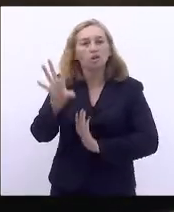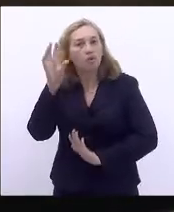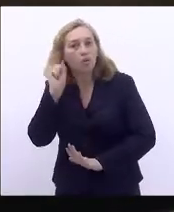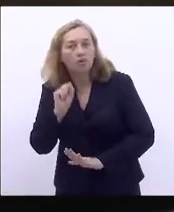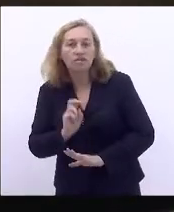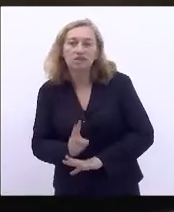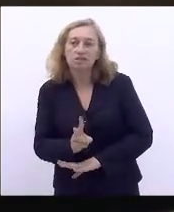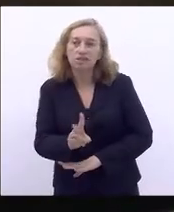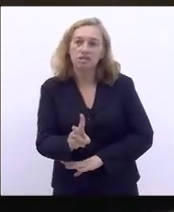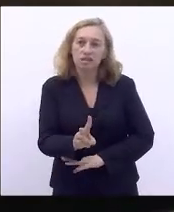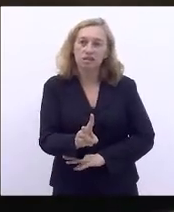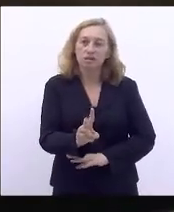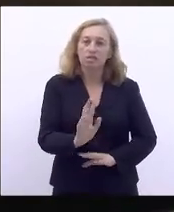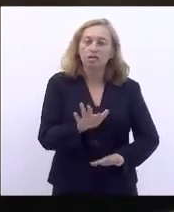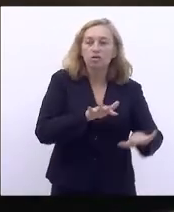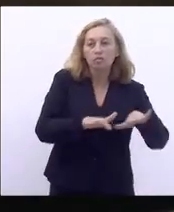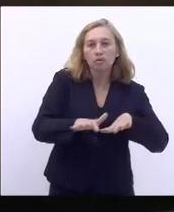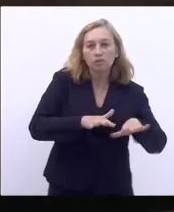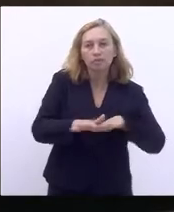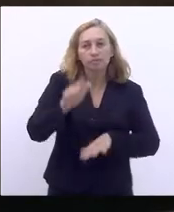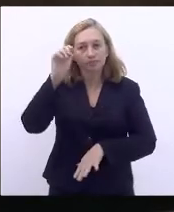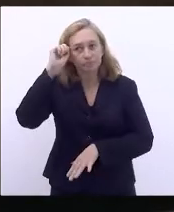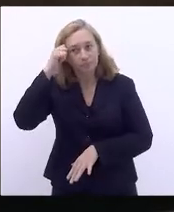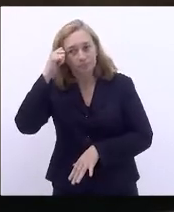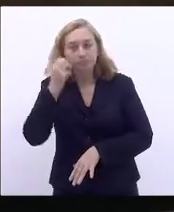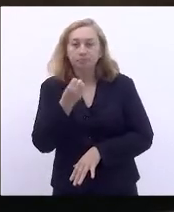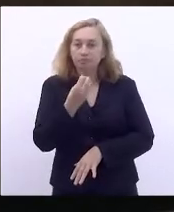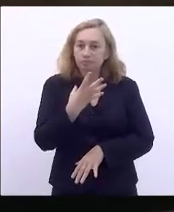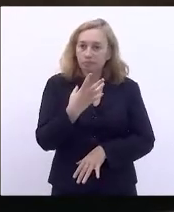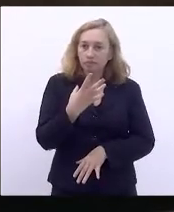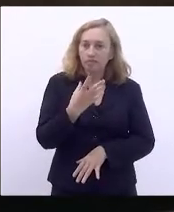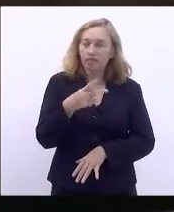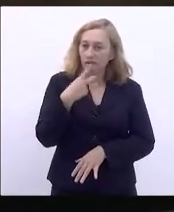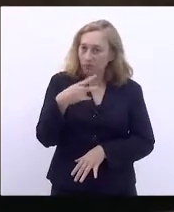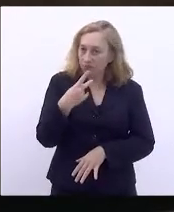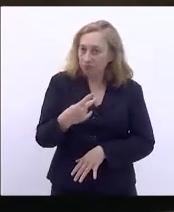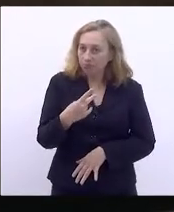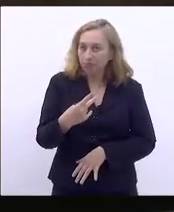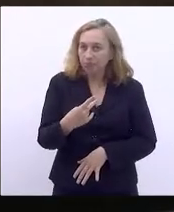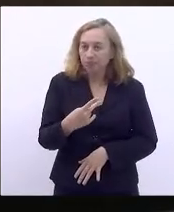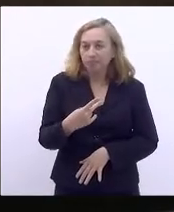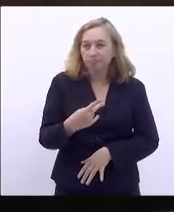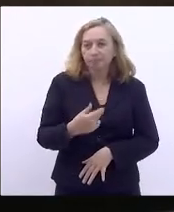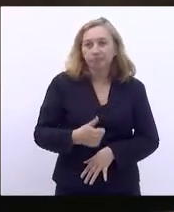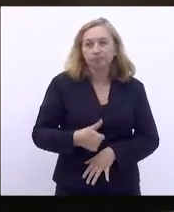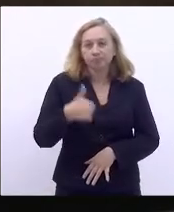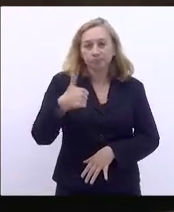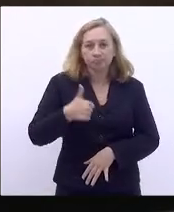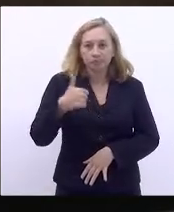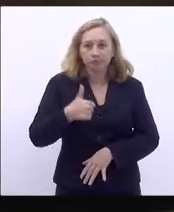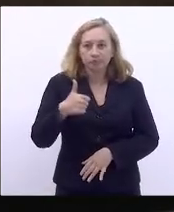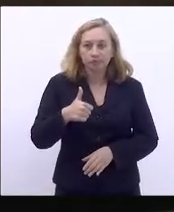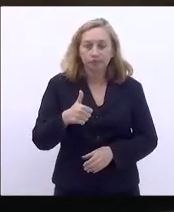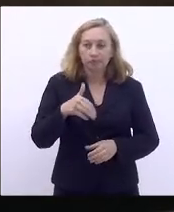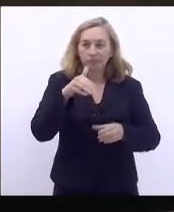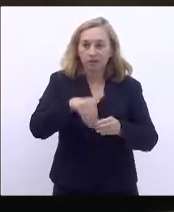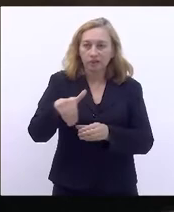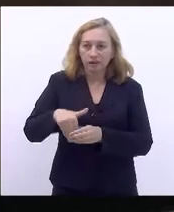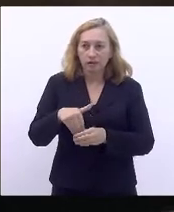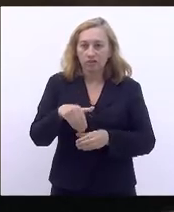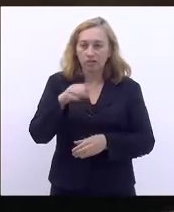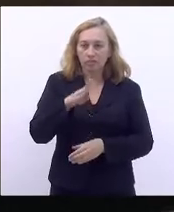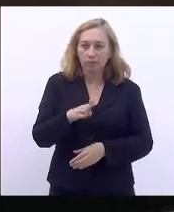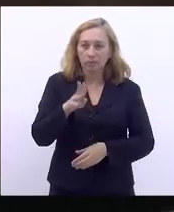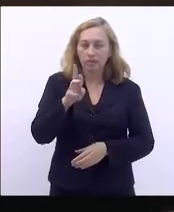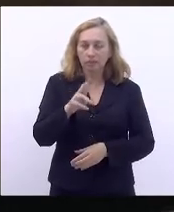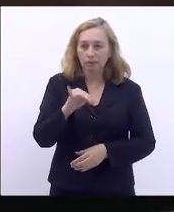os direcionamentos do movimento negro. É bom que se diga que, na primeira eleição de Brizola, ainda em